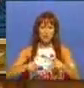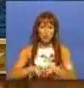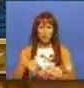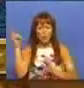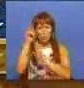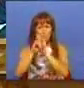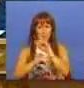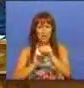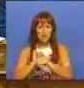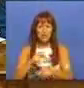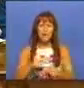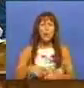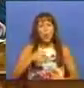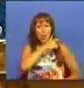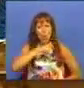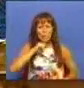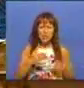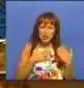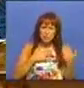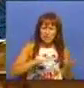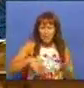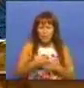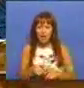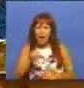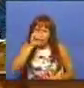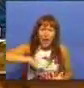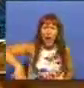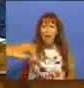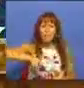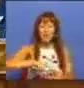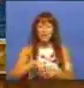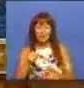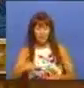um princípio e um compromisso de responsabilidade